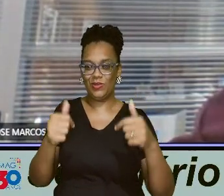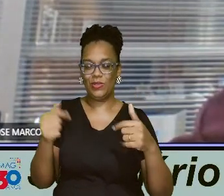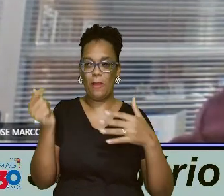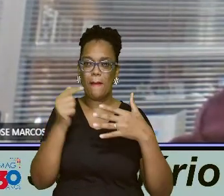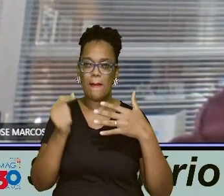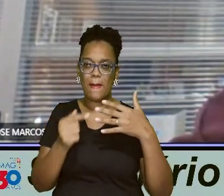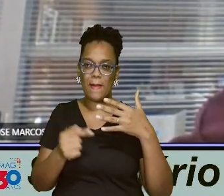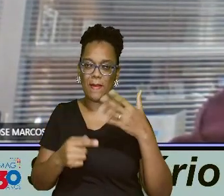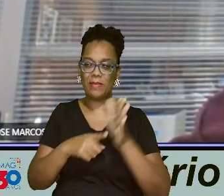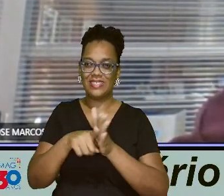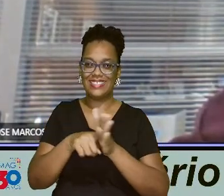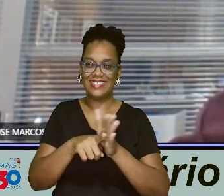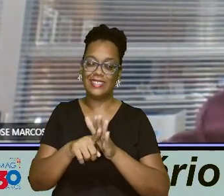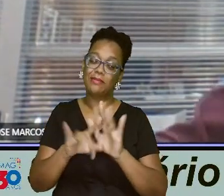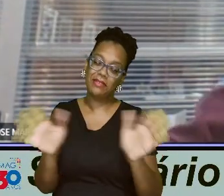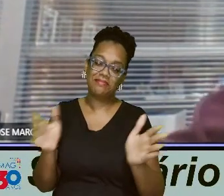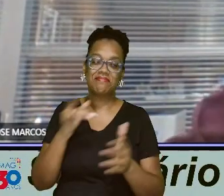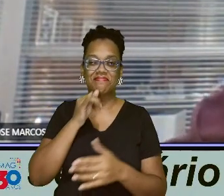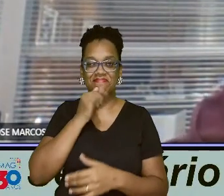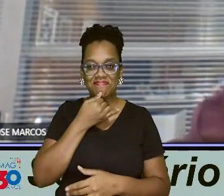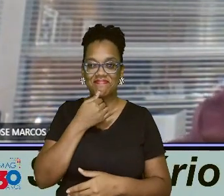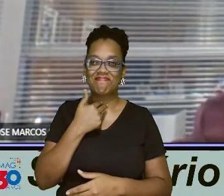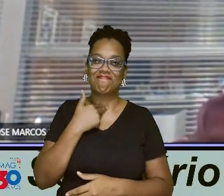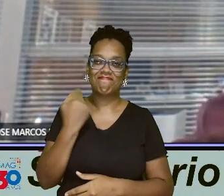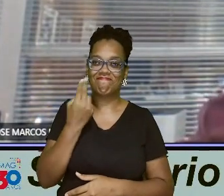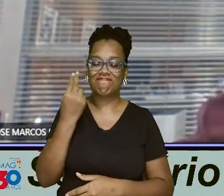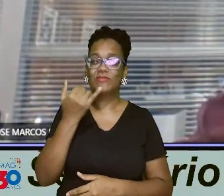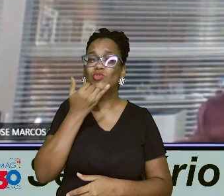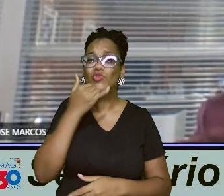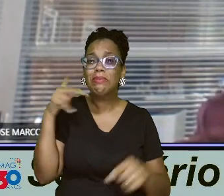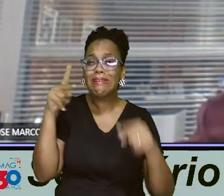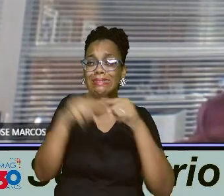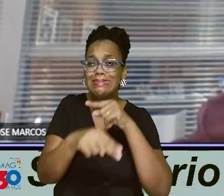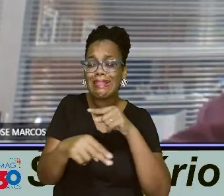achados dessa pesquisa, mas infelizmente não foi possível. Desculpa a interrupção aqui